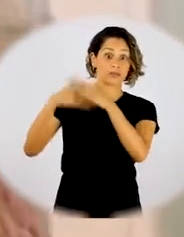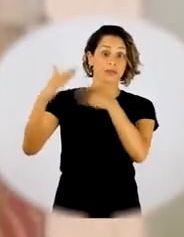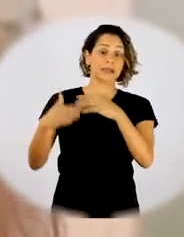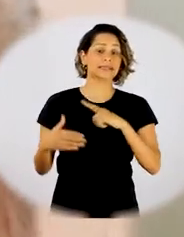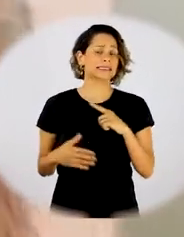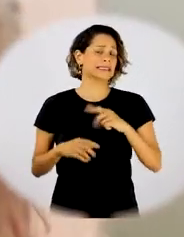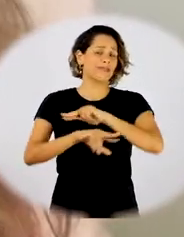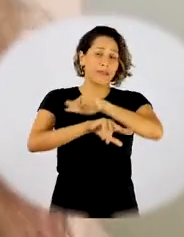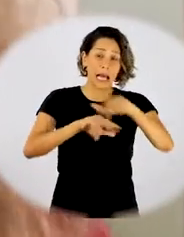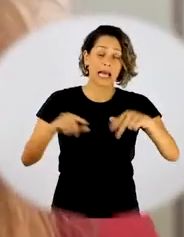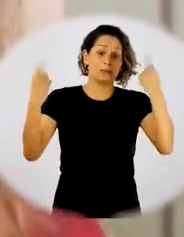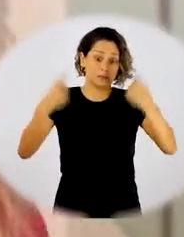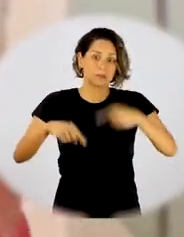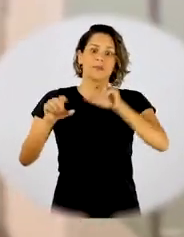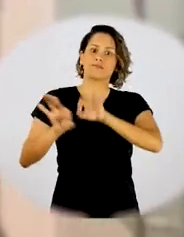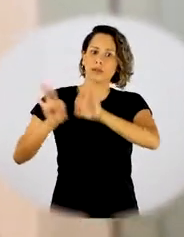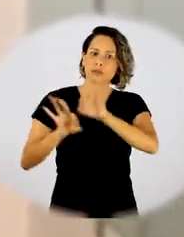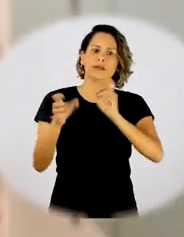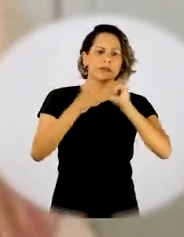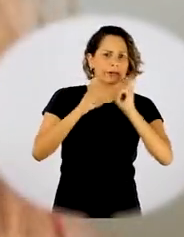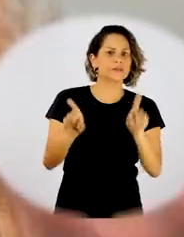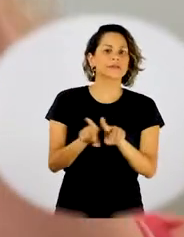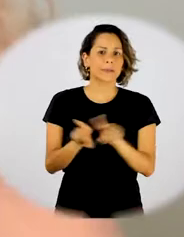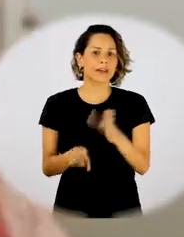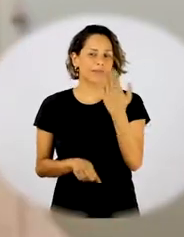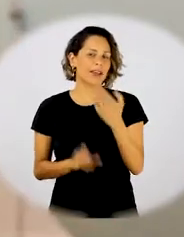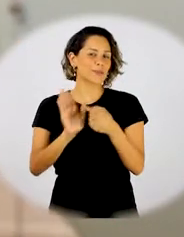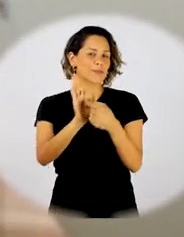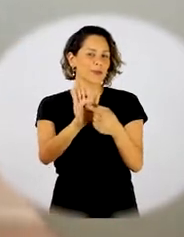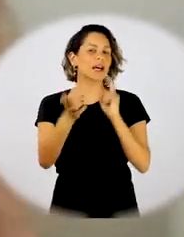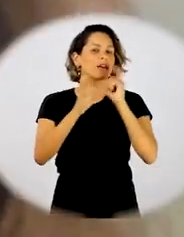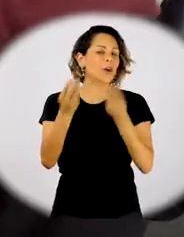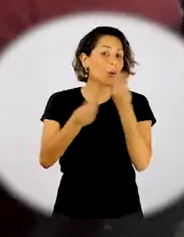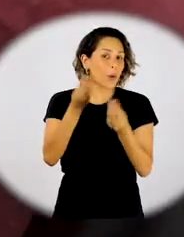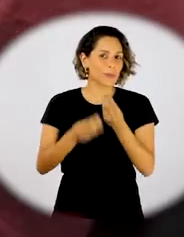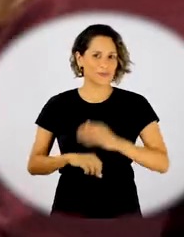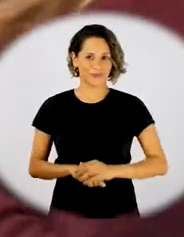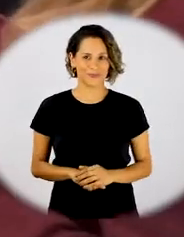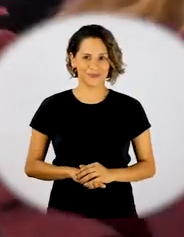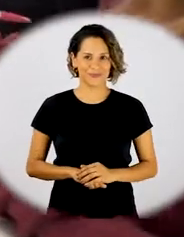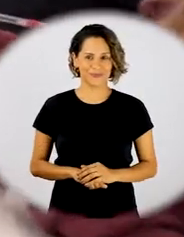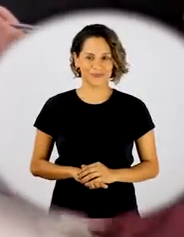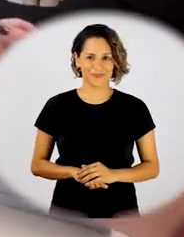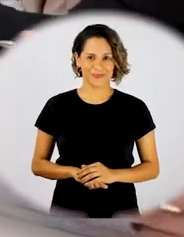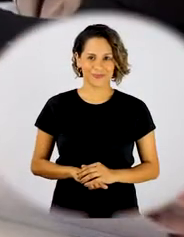vários desafios, vários projetos e várias reuniões também. Vem comigo, eu vou te mostrar uma.